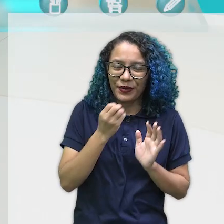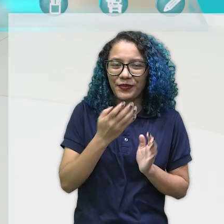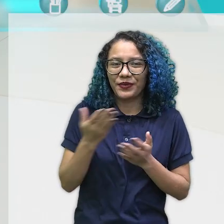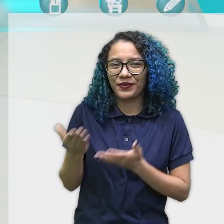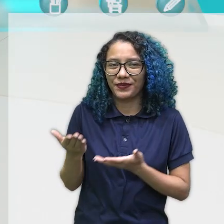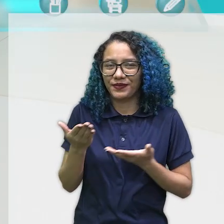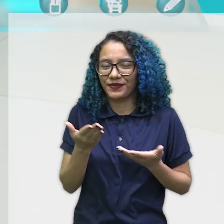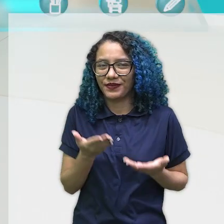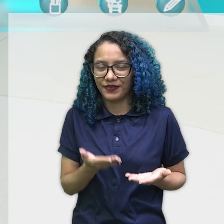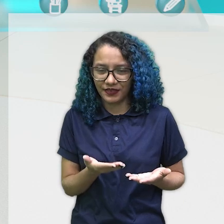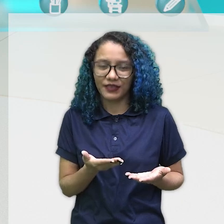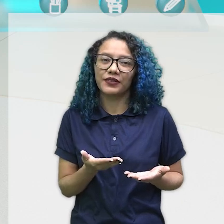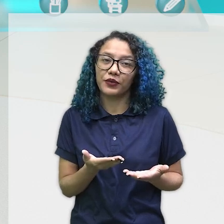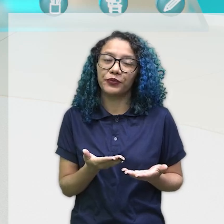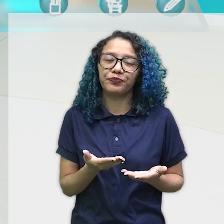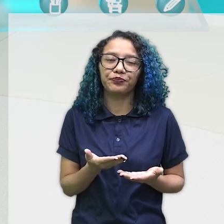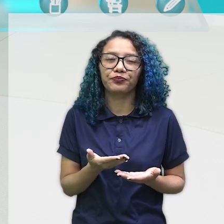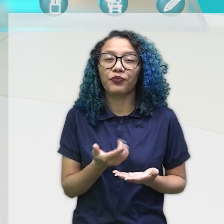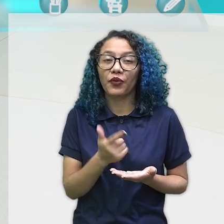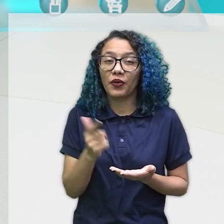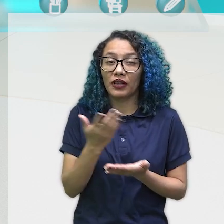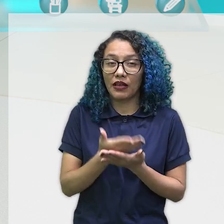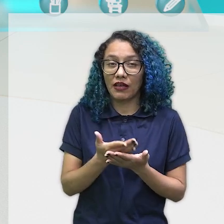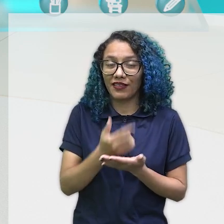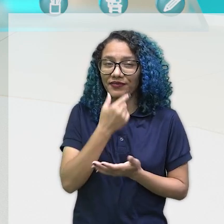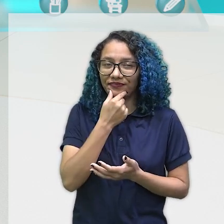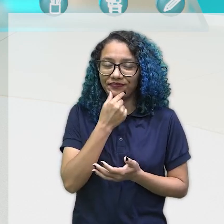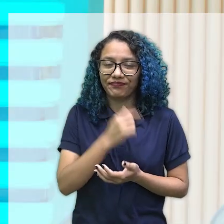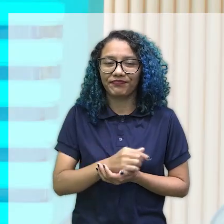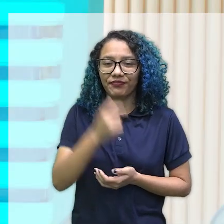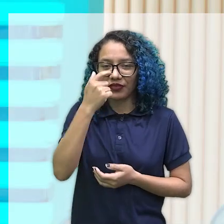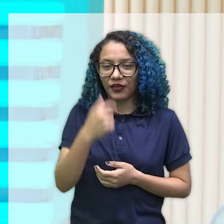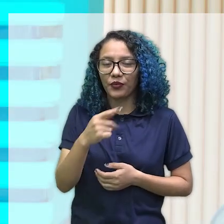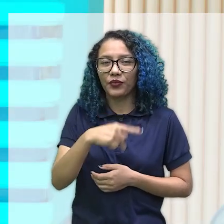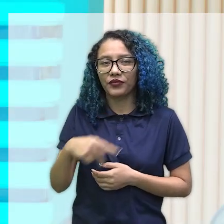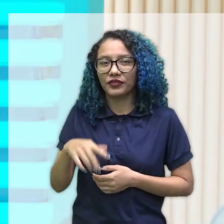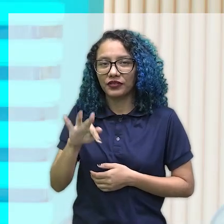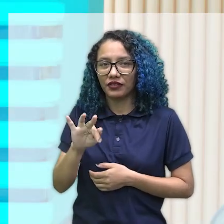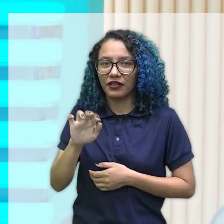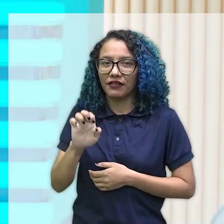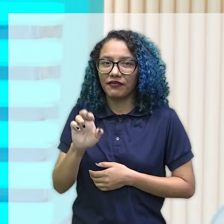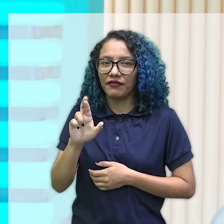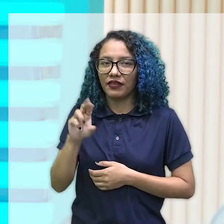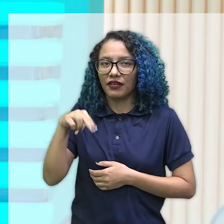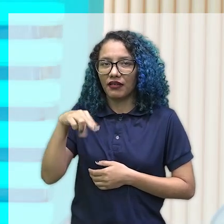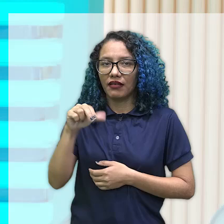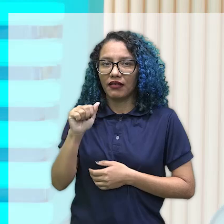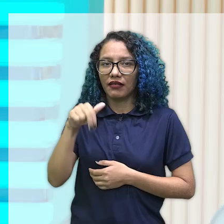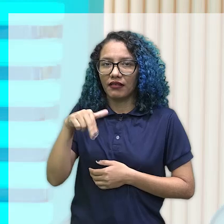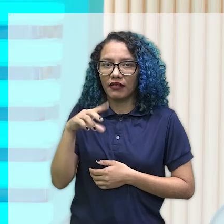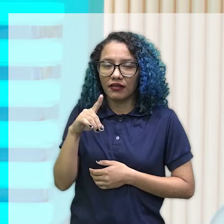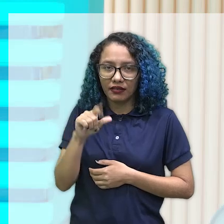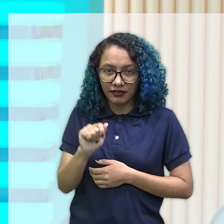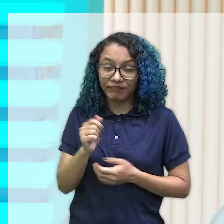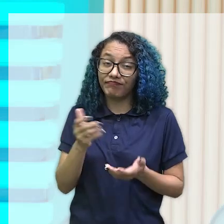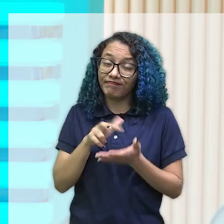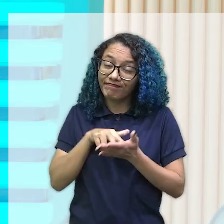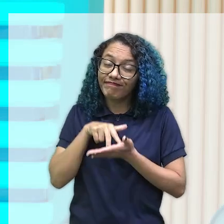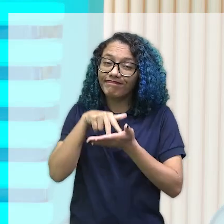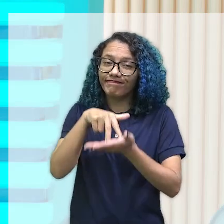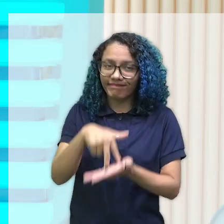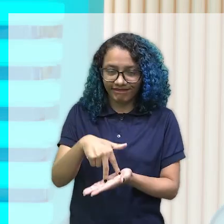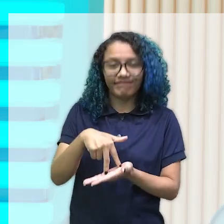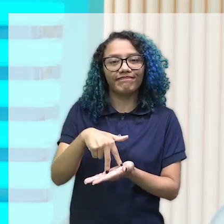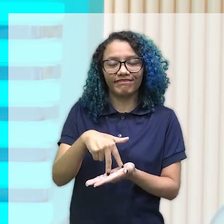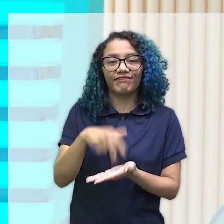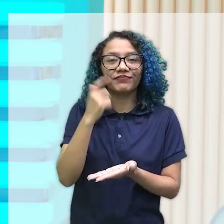Welcome, sejam bem-vindos a mais uma aula de língua inglesa. Eu sou a teacher Fernanda Gurgel, vamos estar juntos e